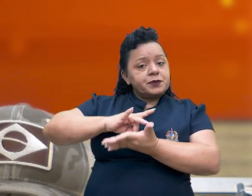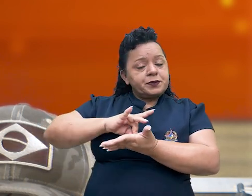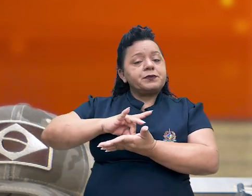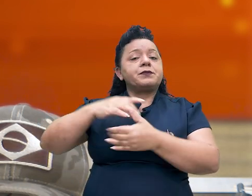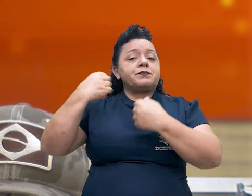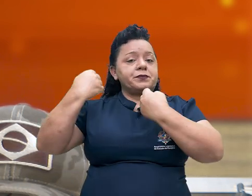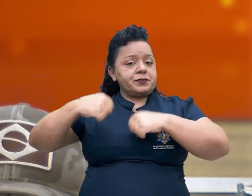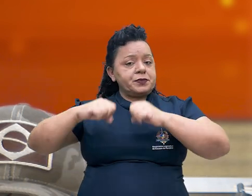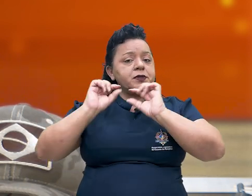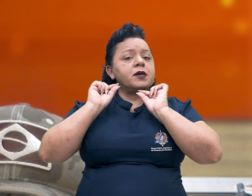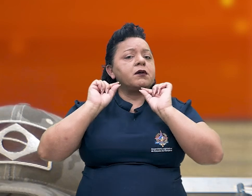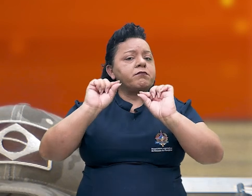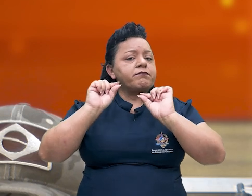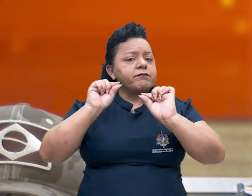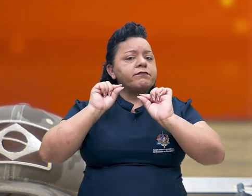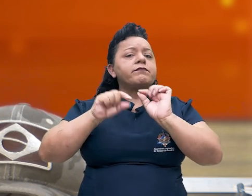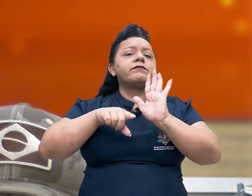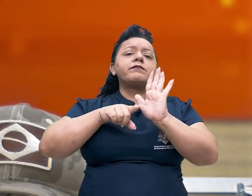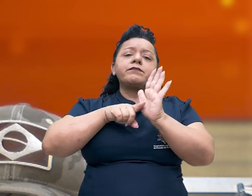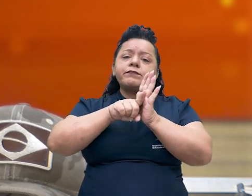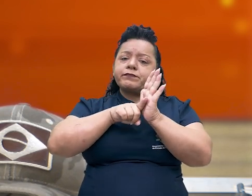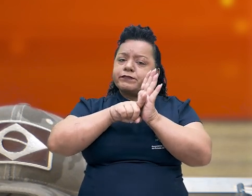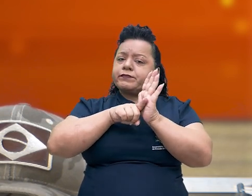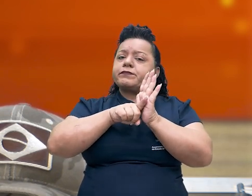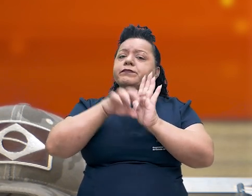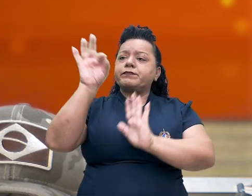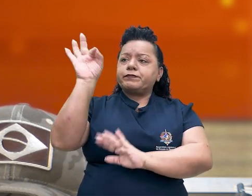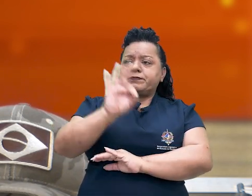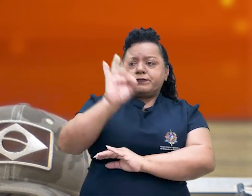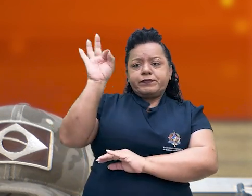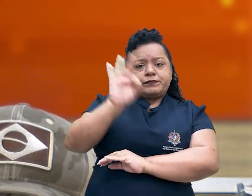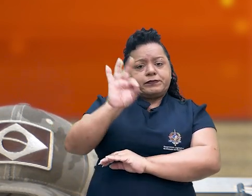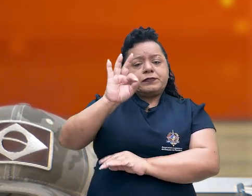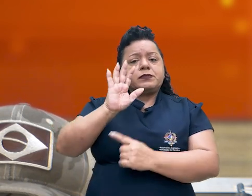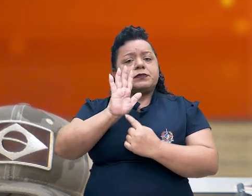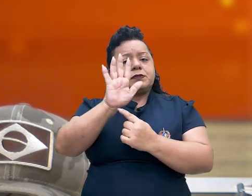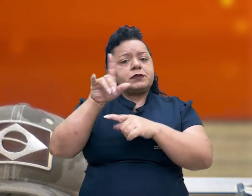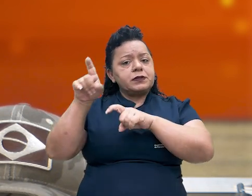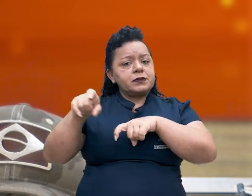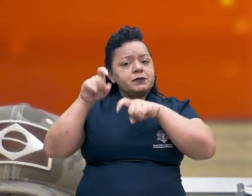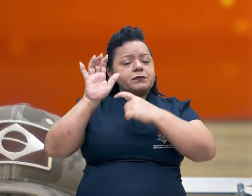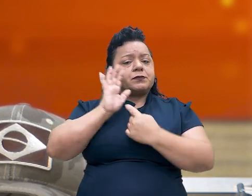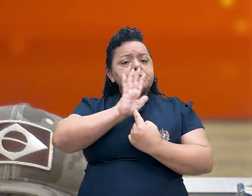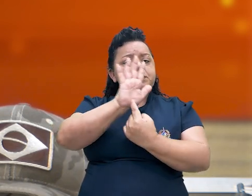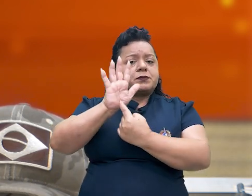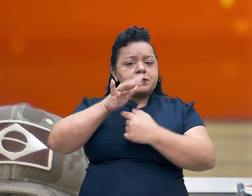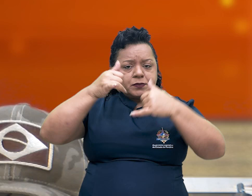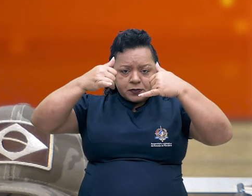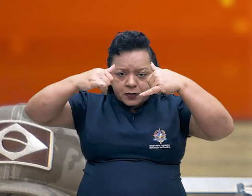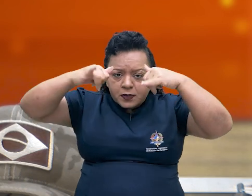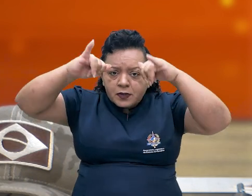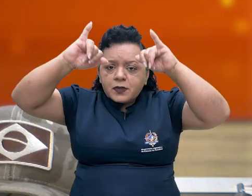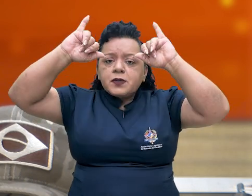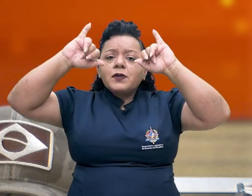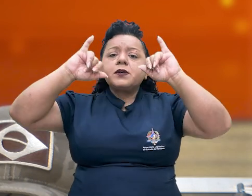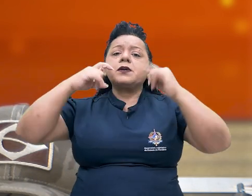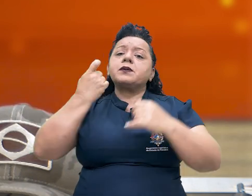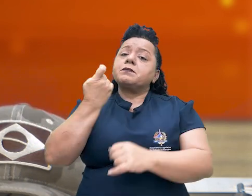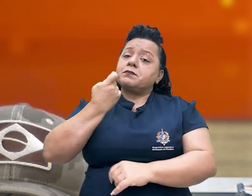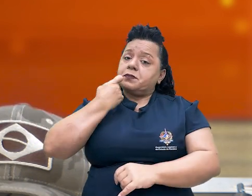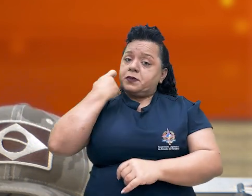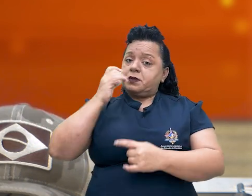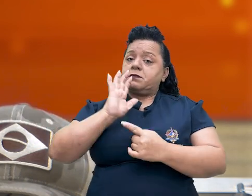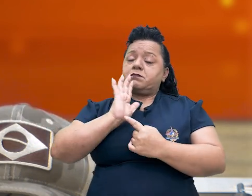esse decreto de emergência ser validado a gente precisa de eh dados de agricultura né Eh morte de gados